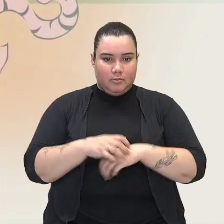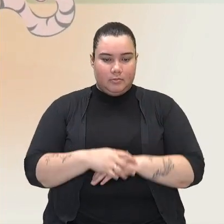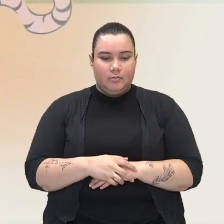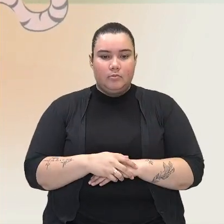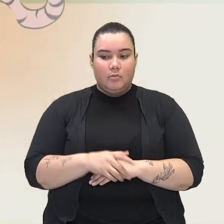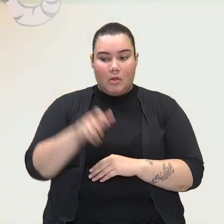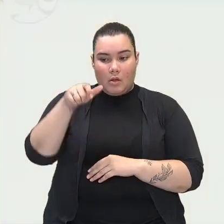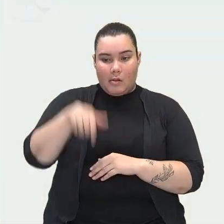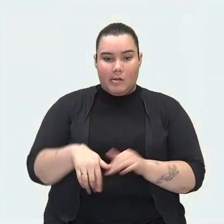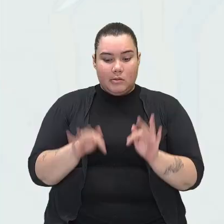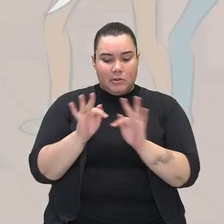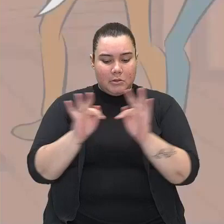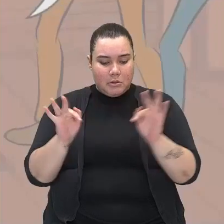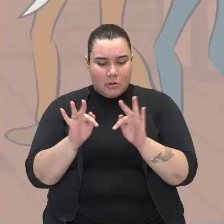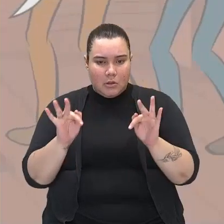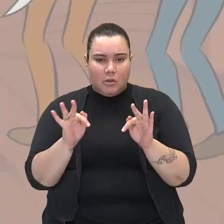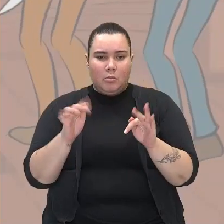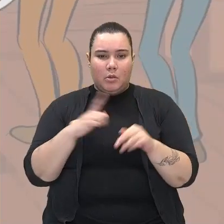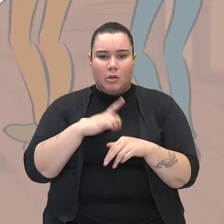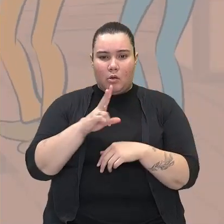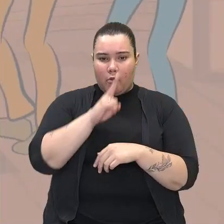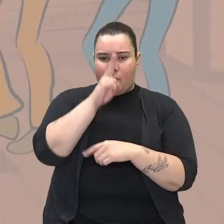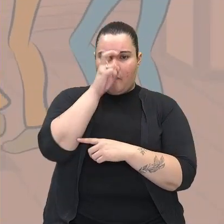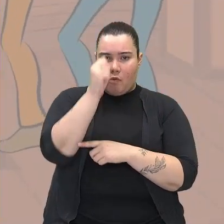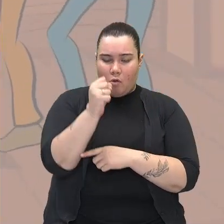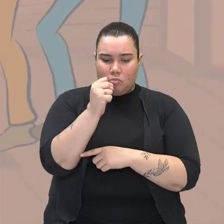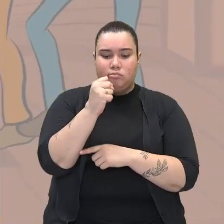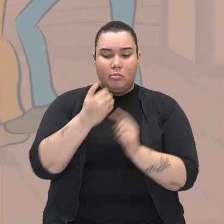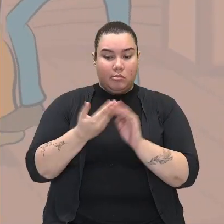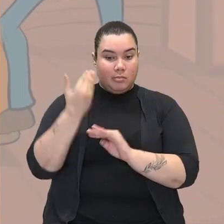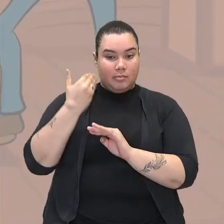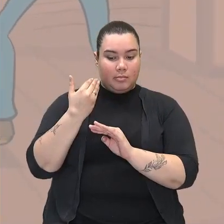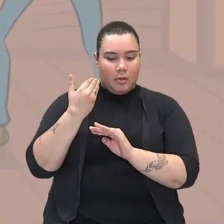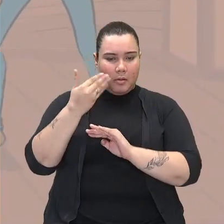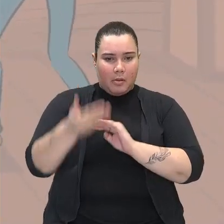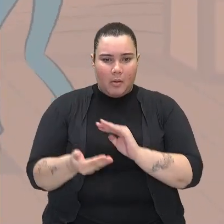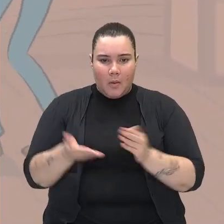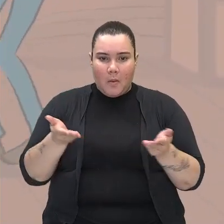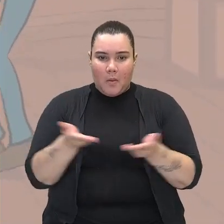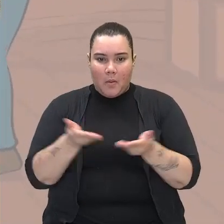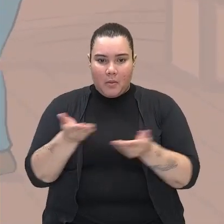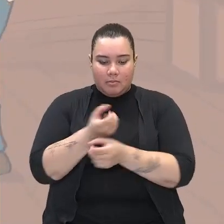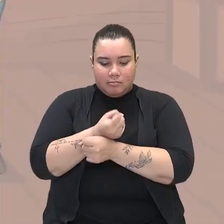simples, fortes, bravos. Hoje míseros escravos,